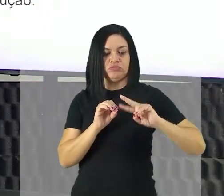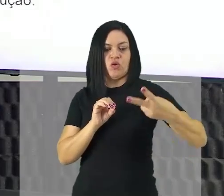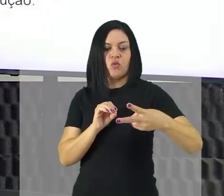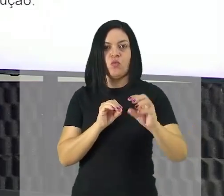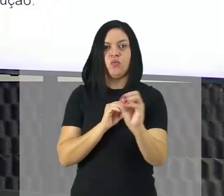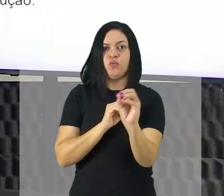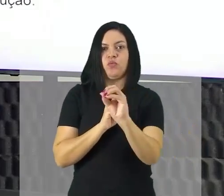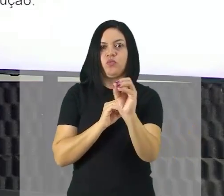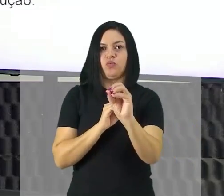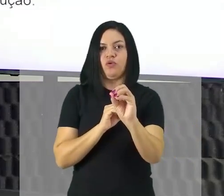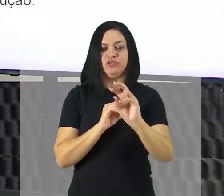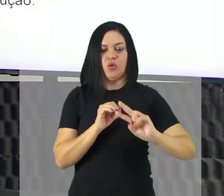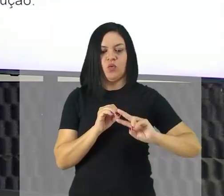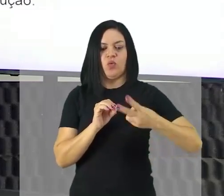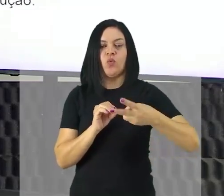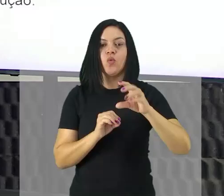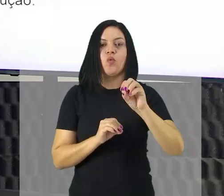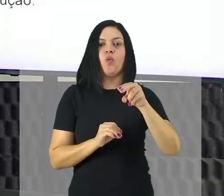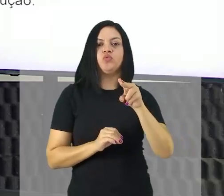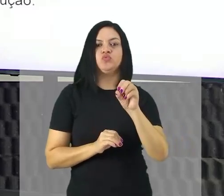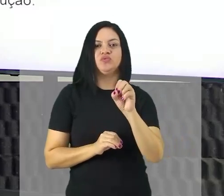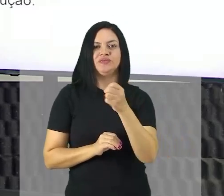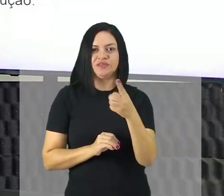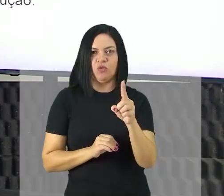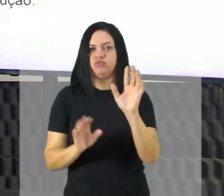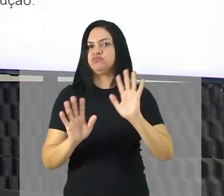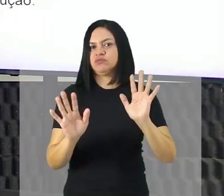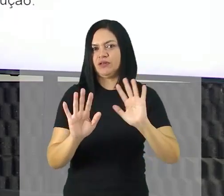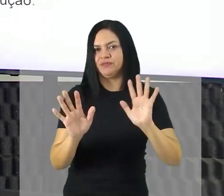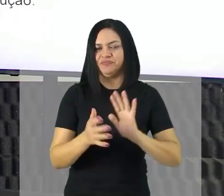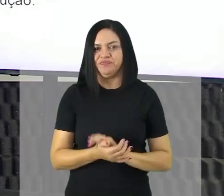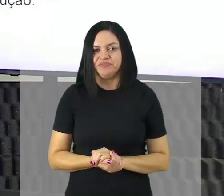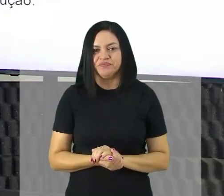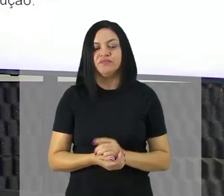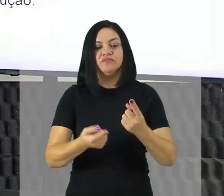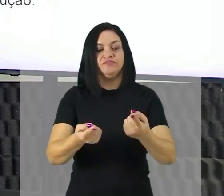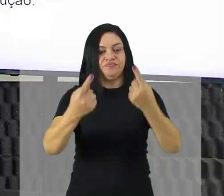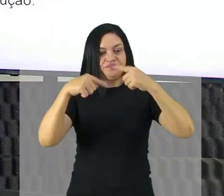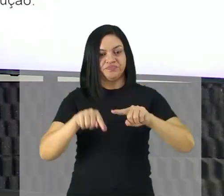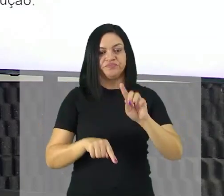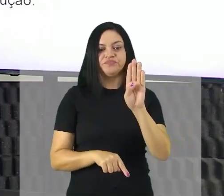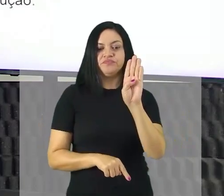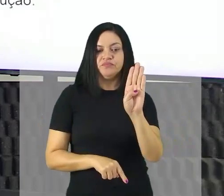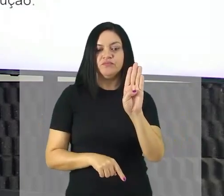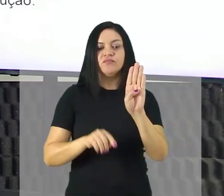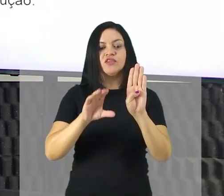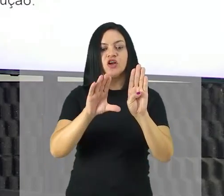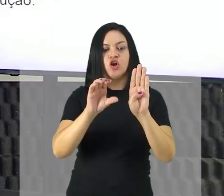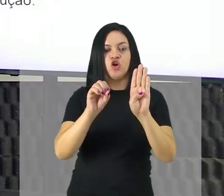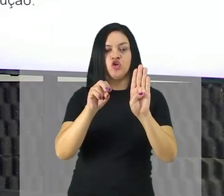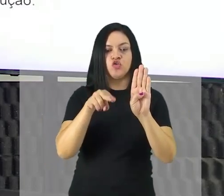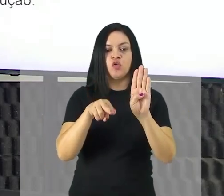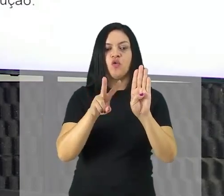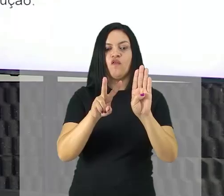nenhuma. Então não vai ter condução. Certo? A convecção, essa